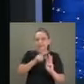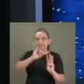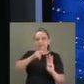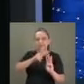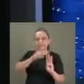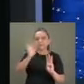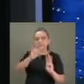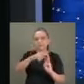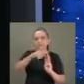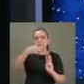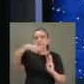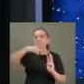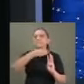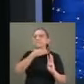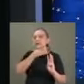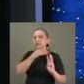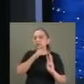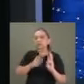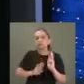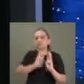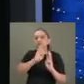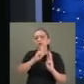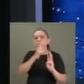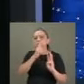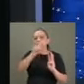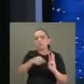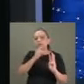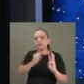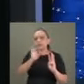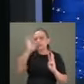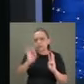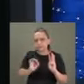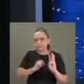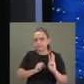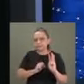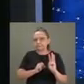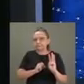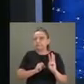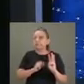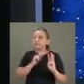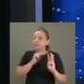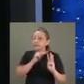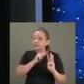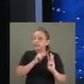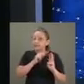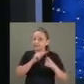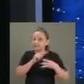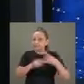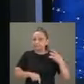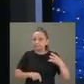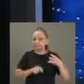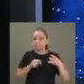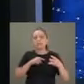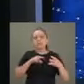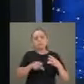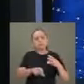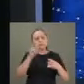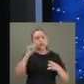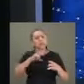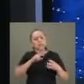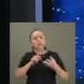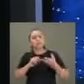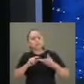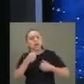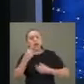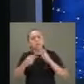de 1,8% a que se destacar aspectos positivos